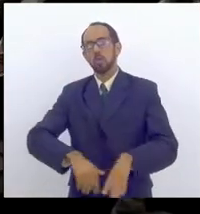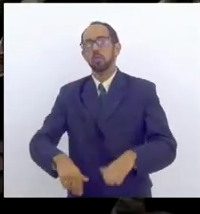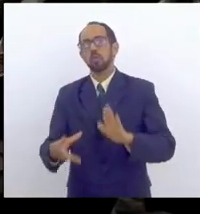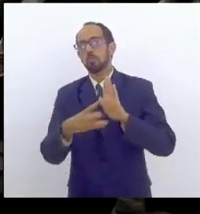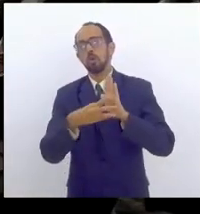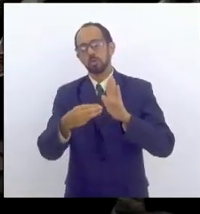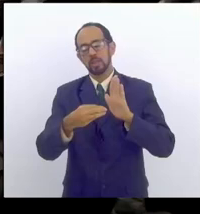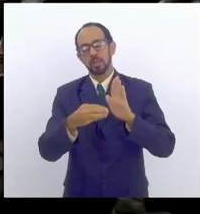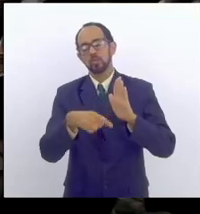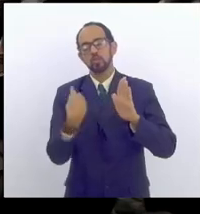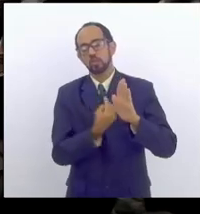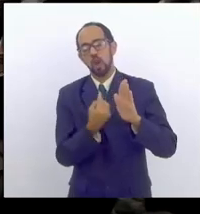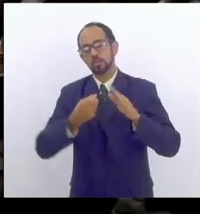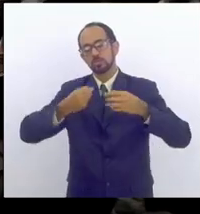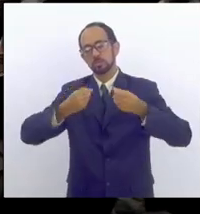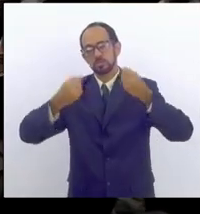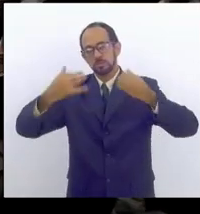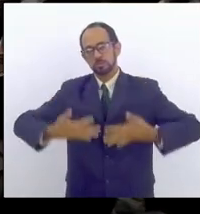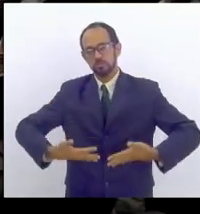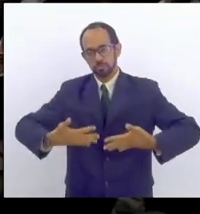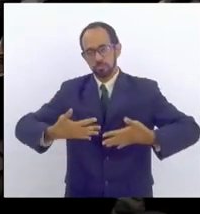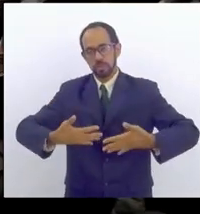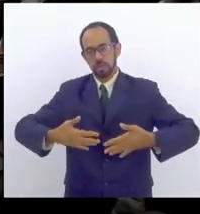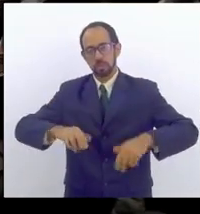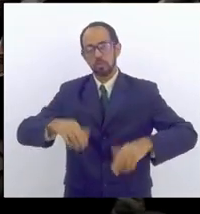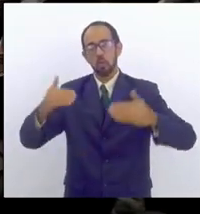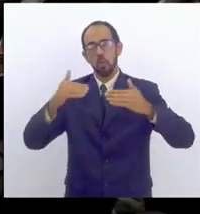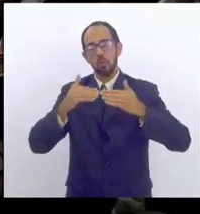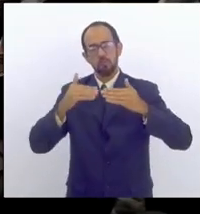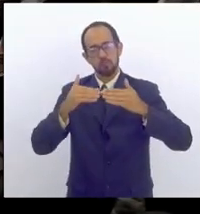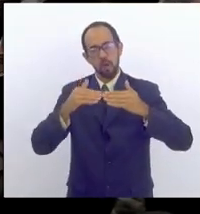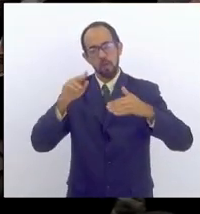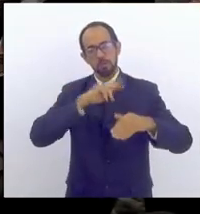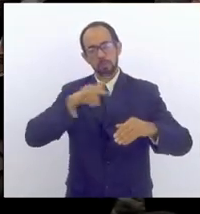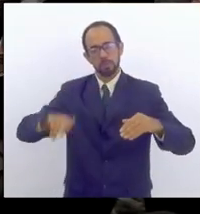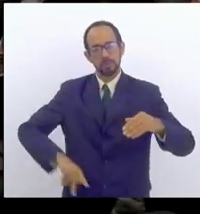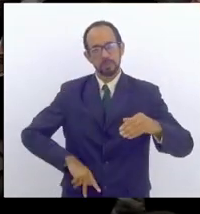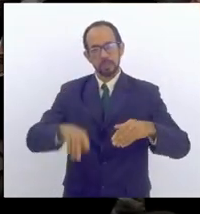determinado pelo presidente do Tribunal de Justiça.